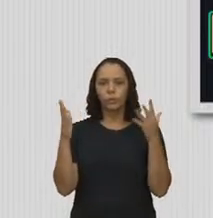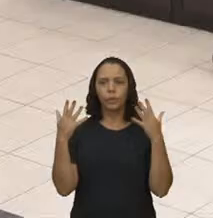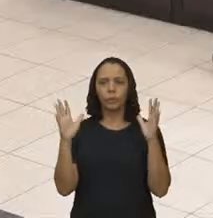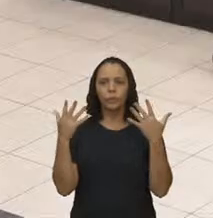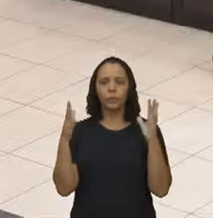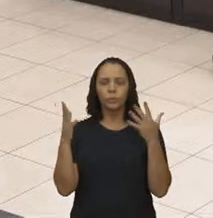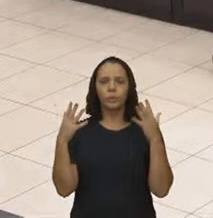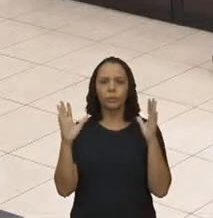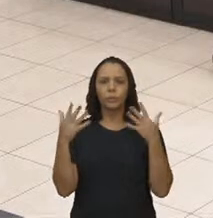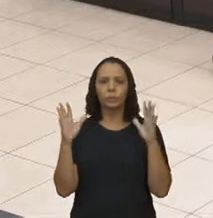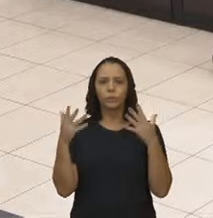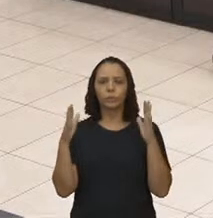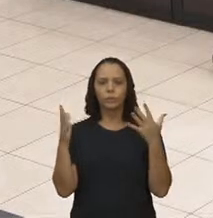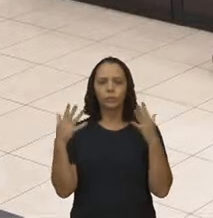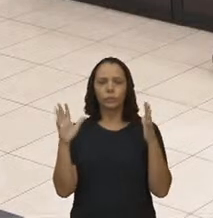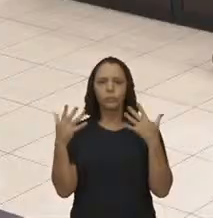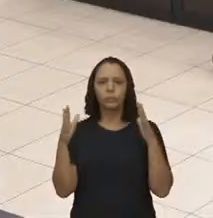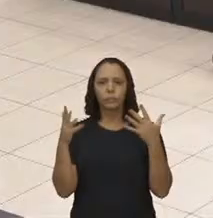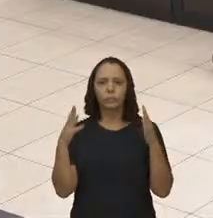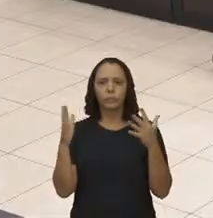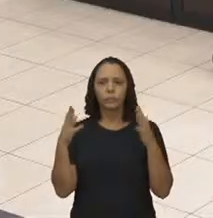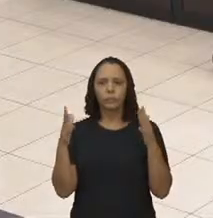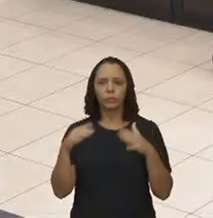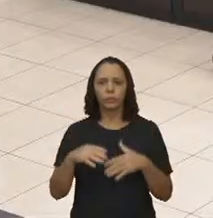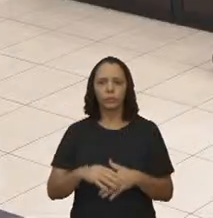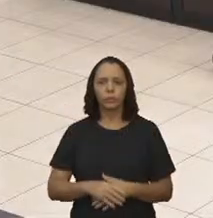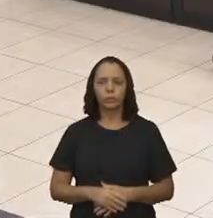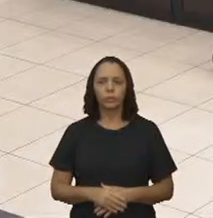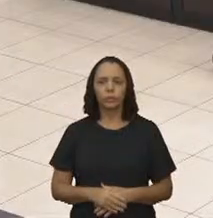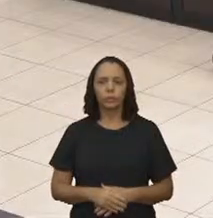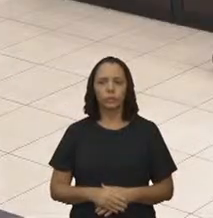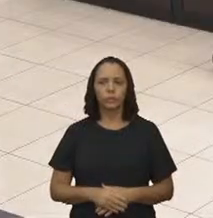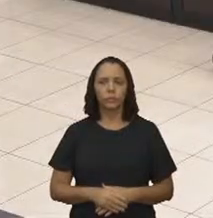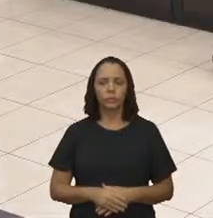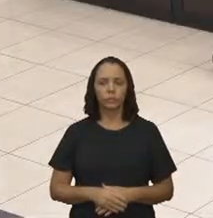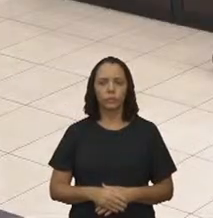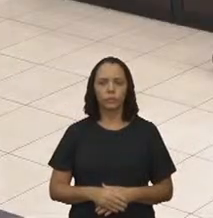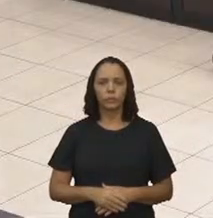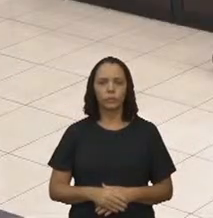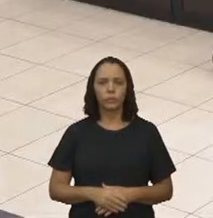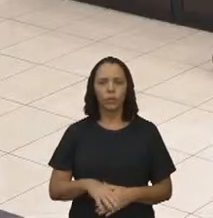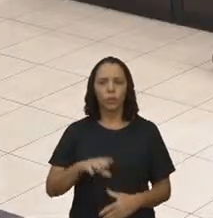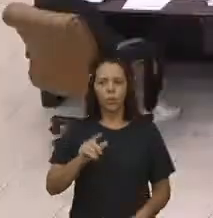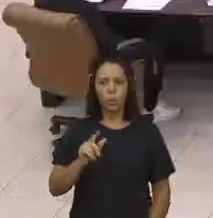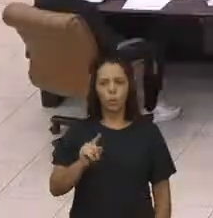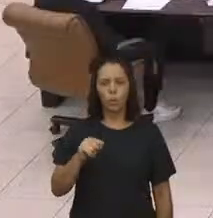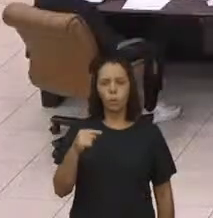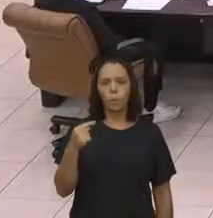Próximo projeto.